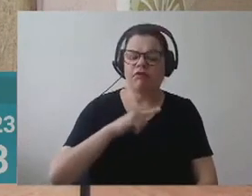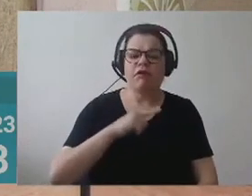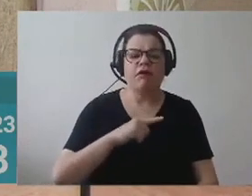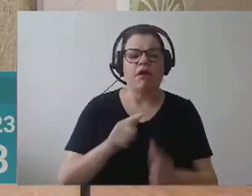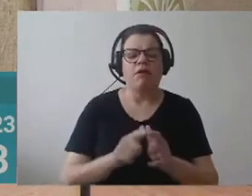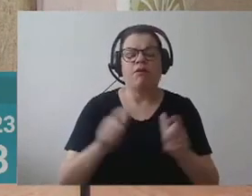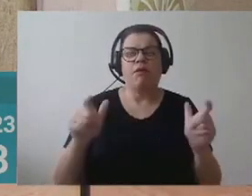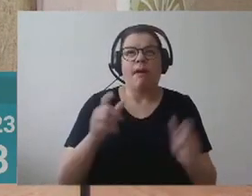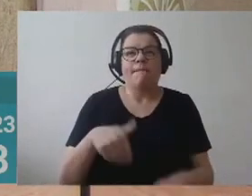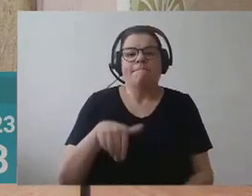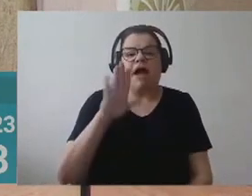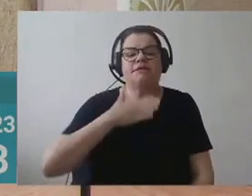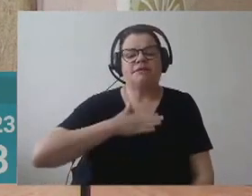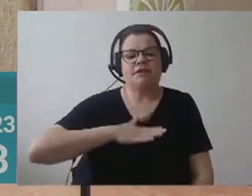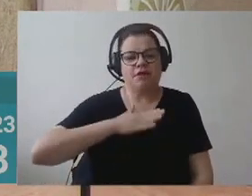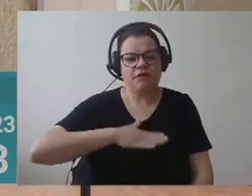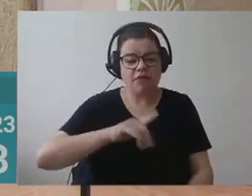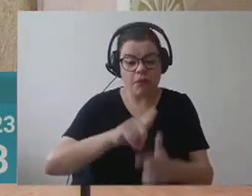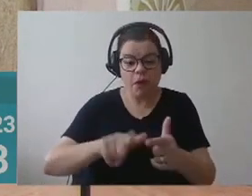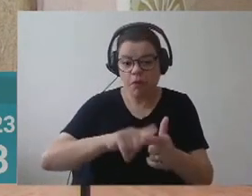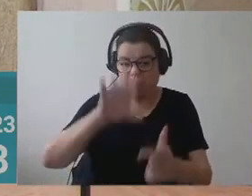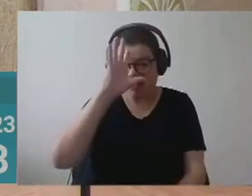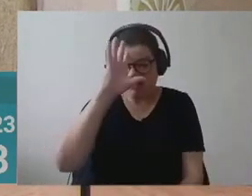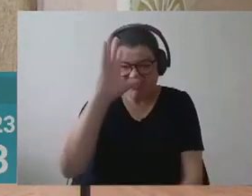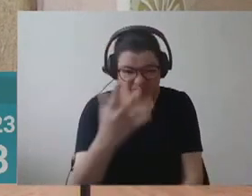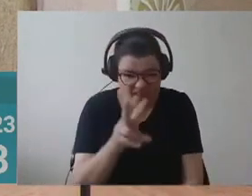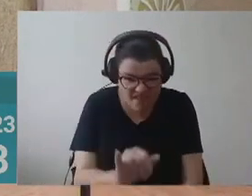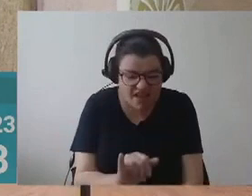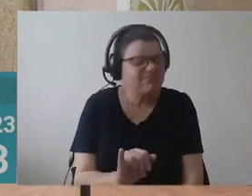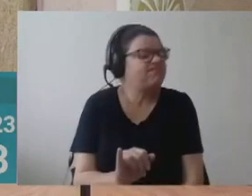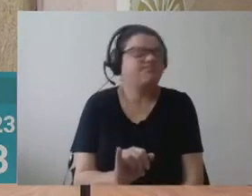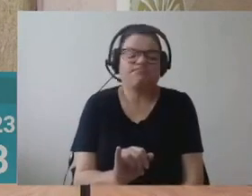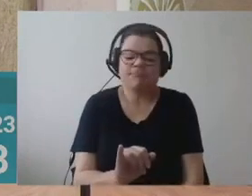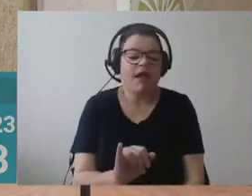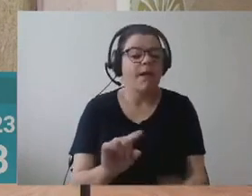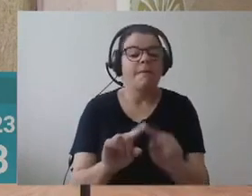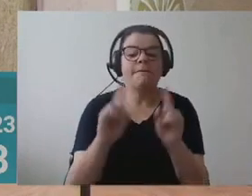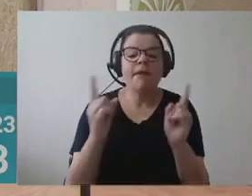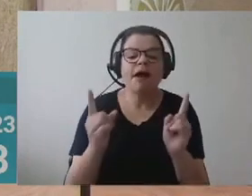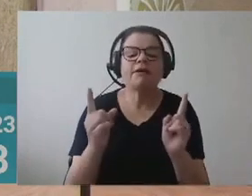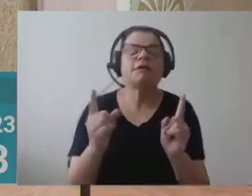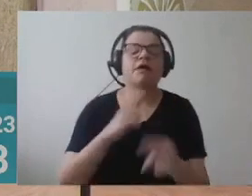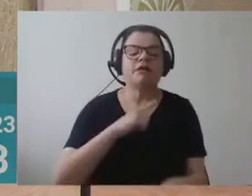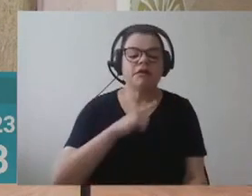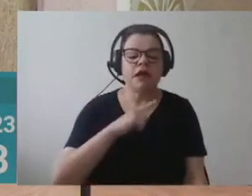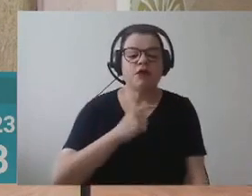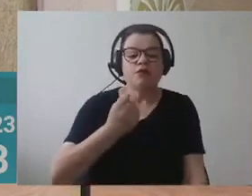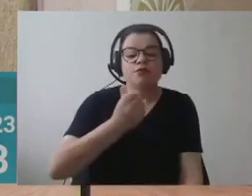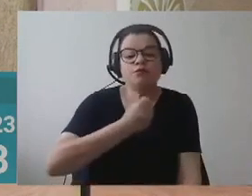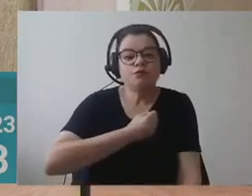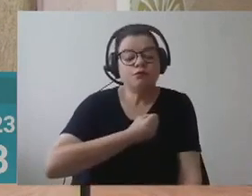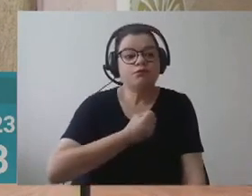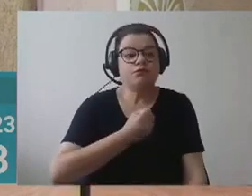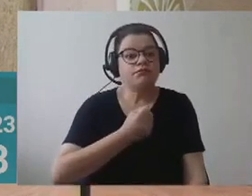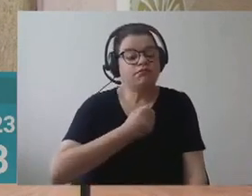tranquilidade. Não vai resolver todos os problemas, mas é mais um número de policiais que vão estar nas ruas, tanto em